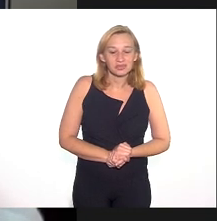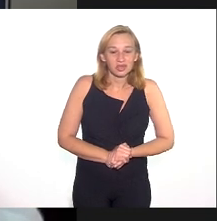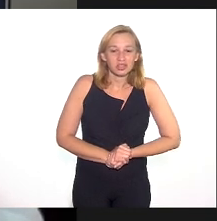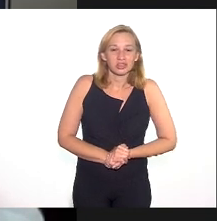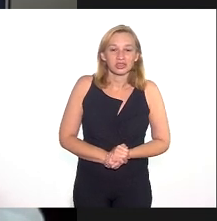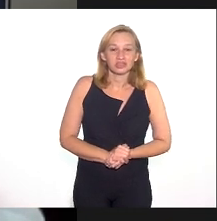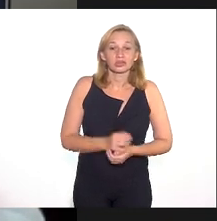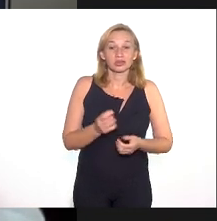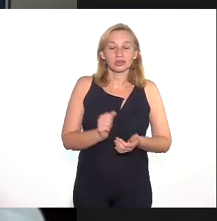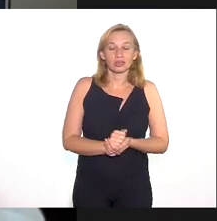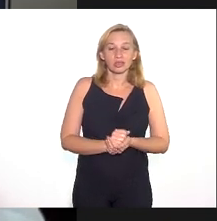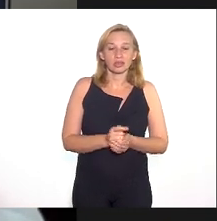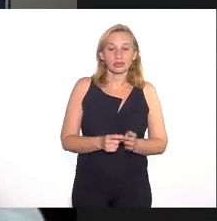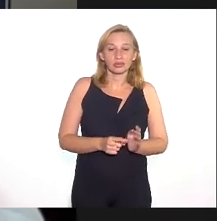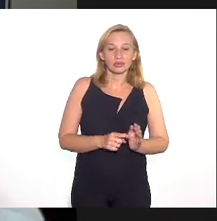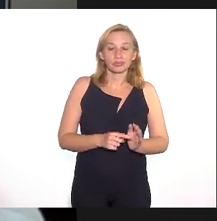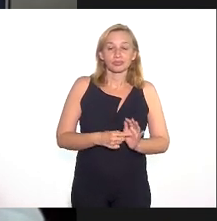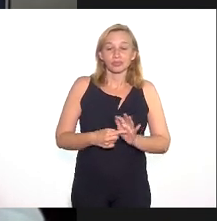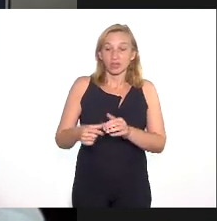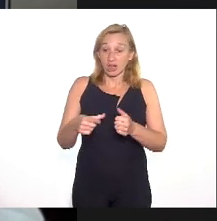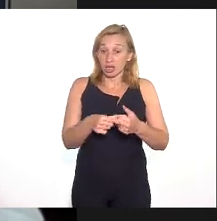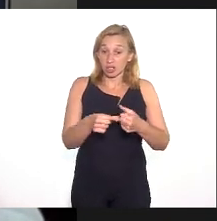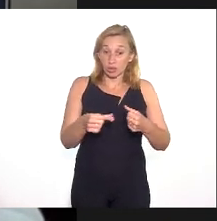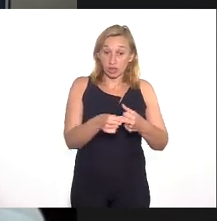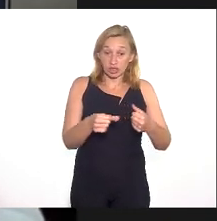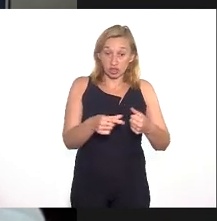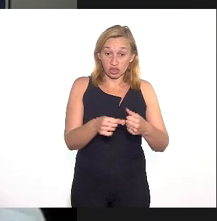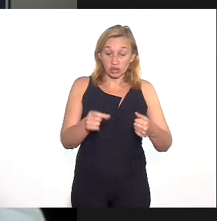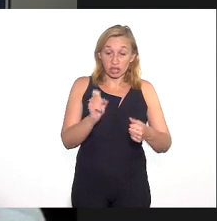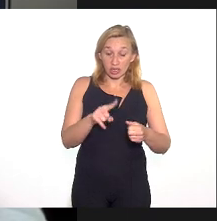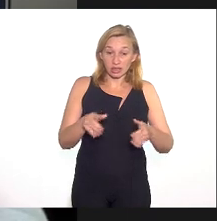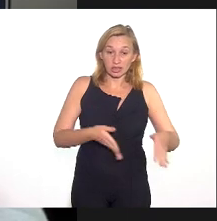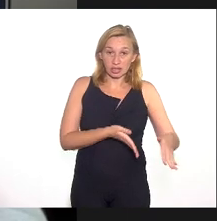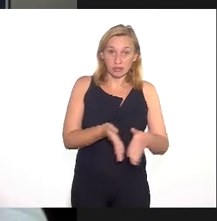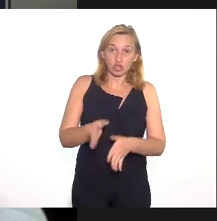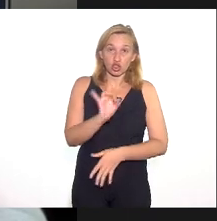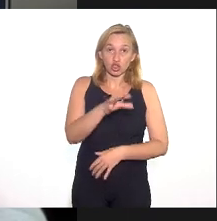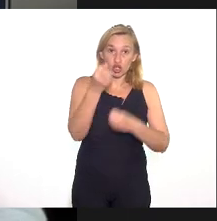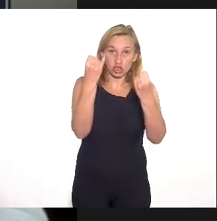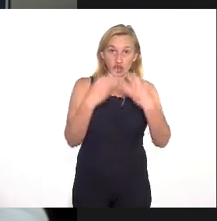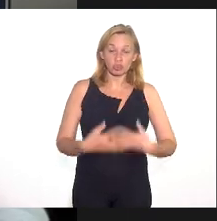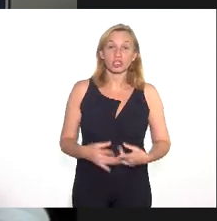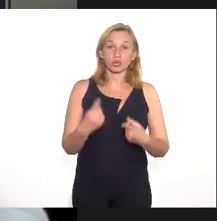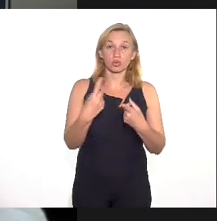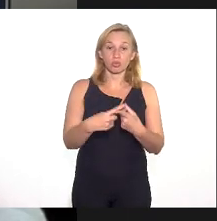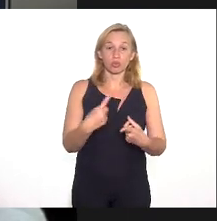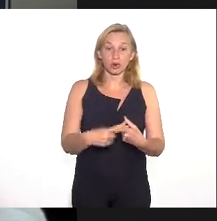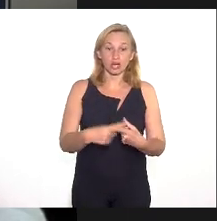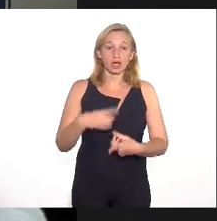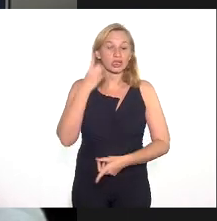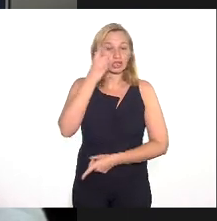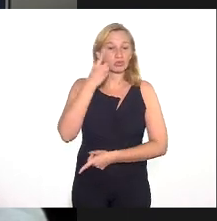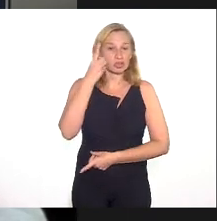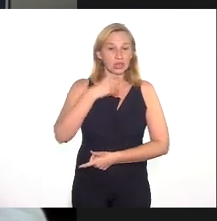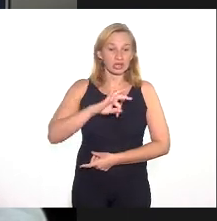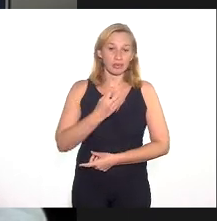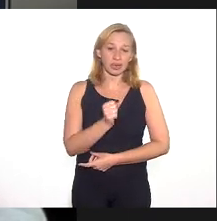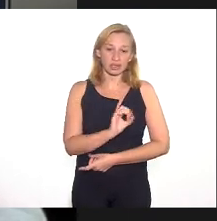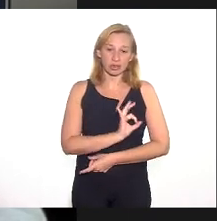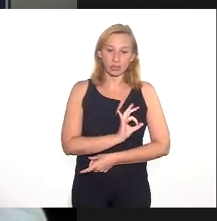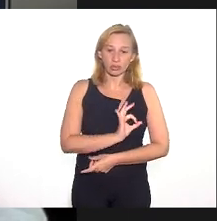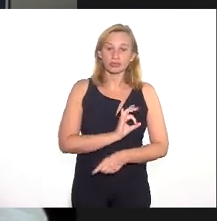tentativa de suprimir esse artigo era nesse caminho. Estou só explicando por que a deputada Marta Rocha e o